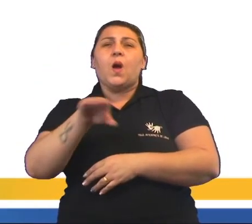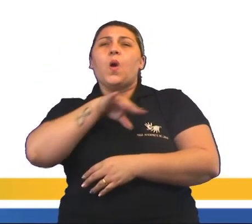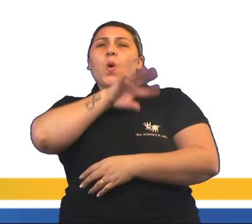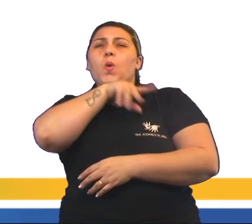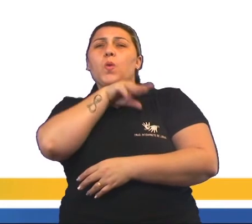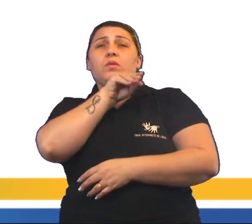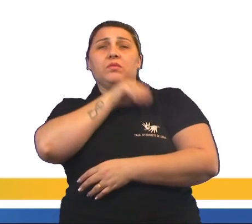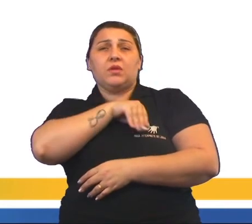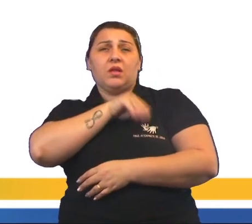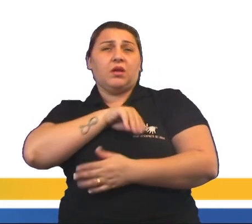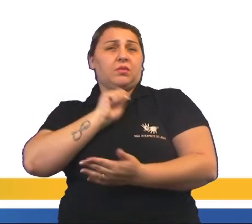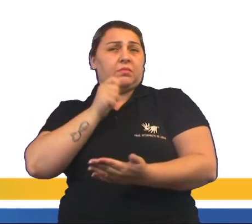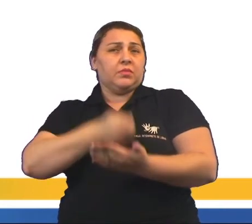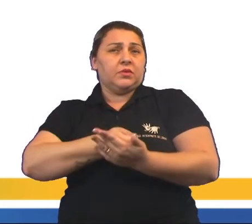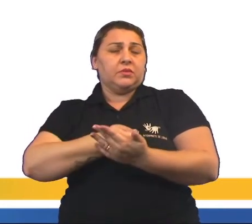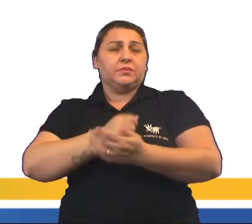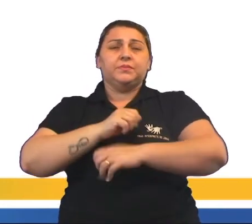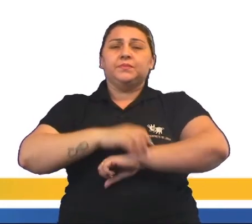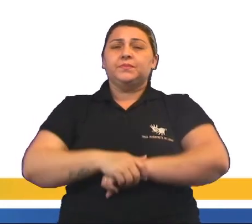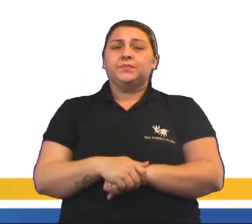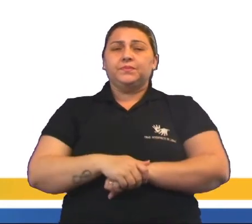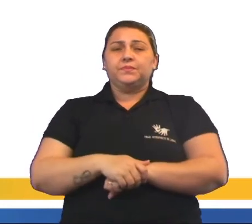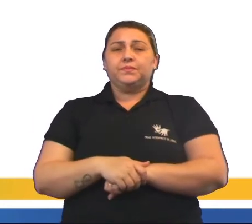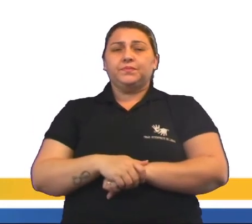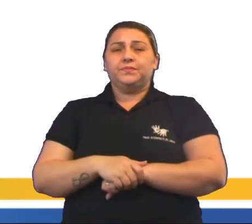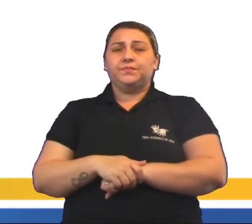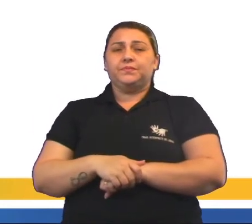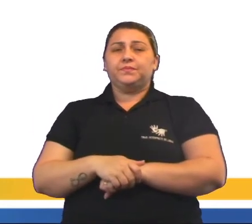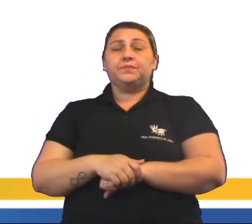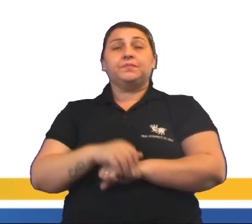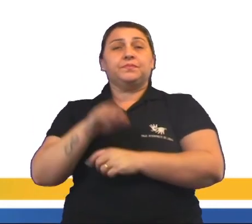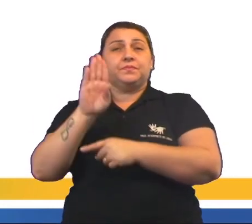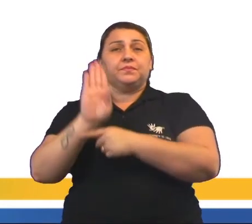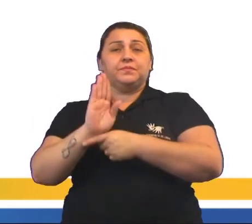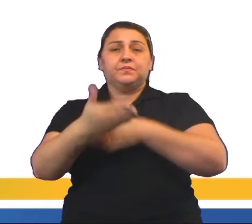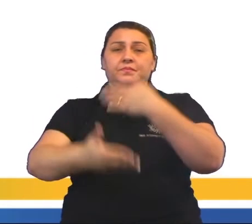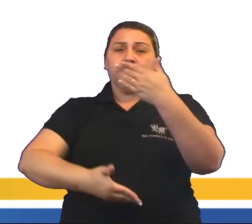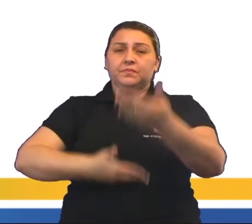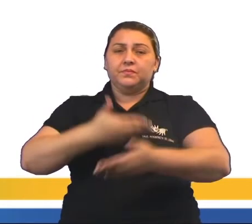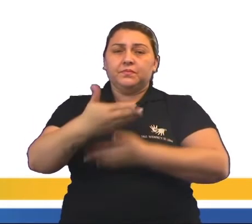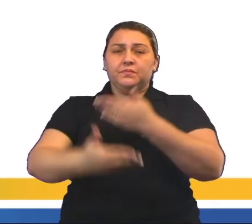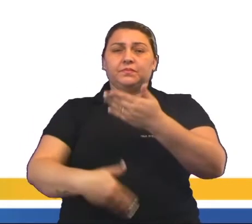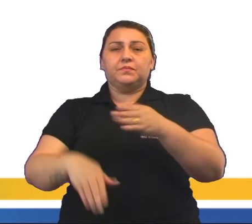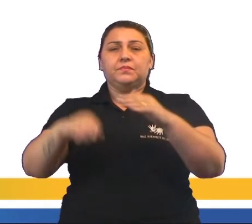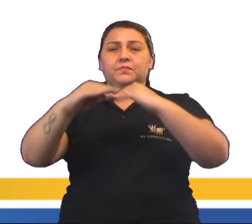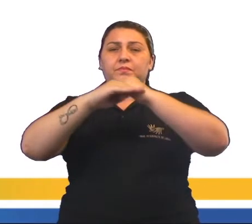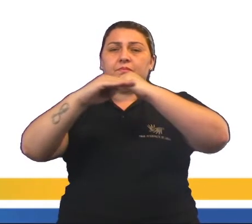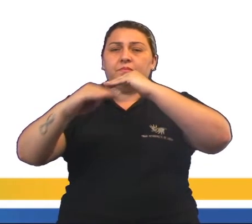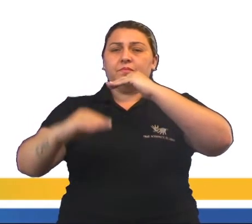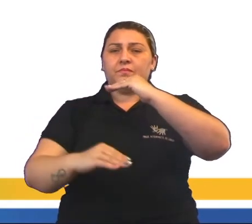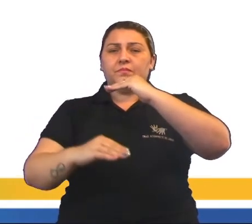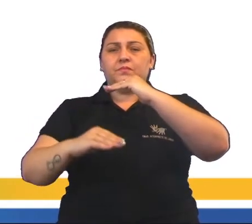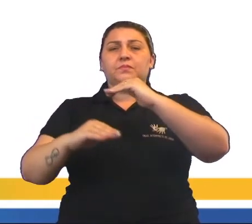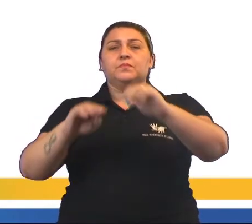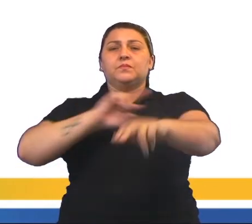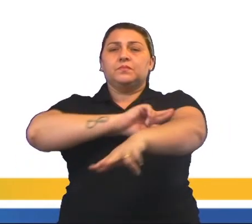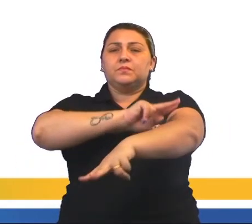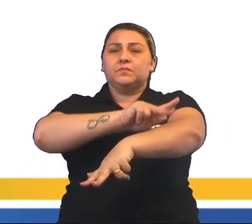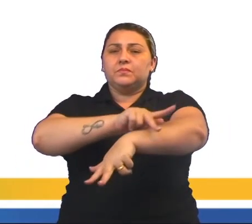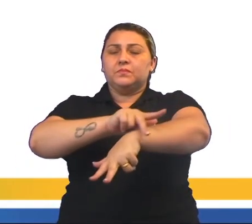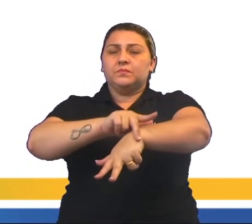ligadas prioritariamente aos péssimos salários pagos. B. A relação